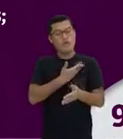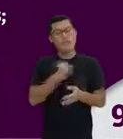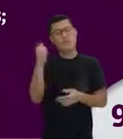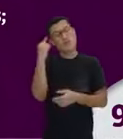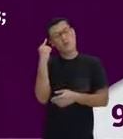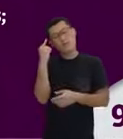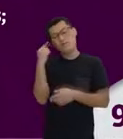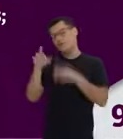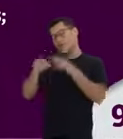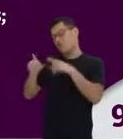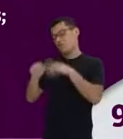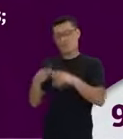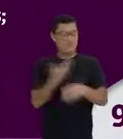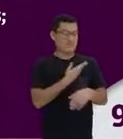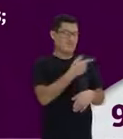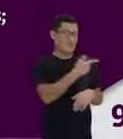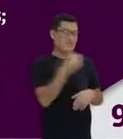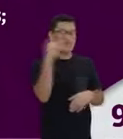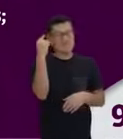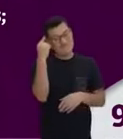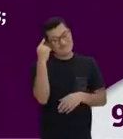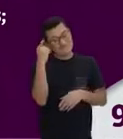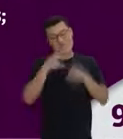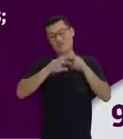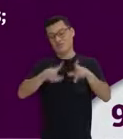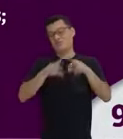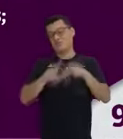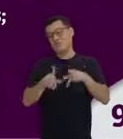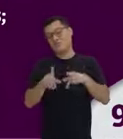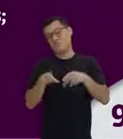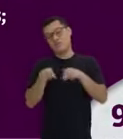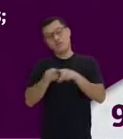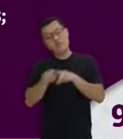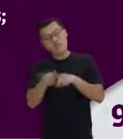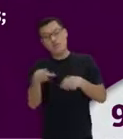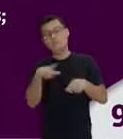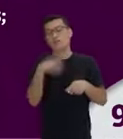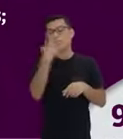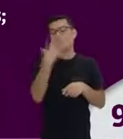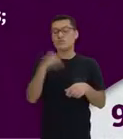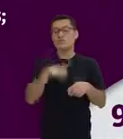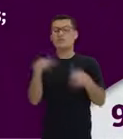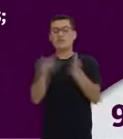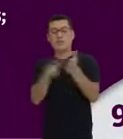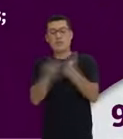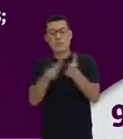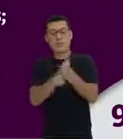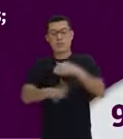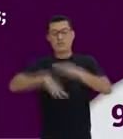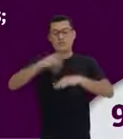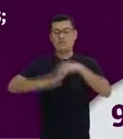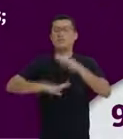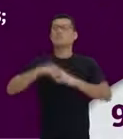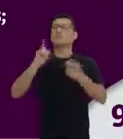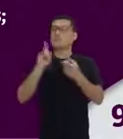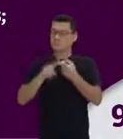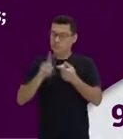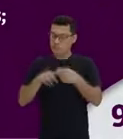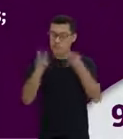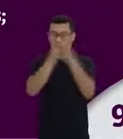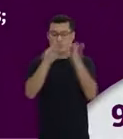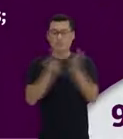que eu penso do outro quando Nós pensamos que a música Ela pode ter um papel e na profissão também